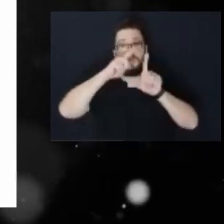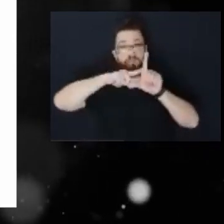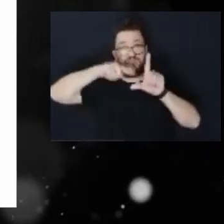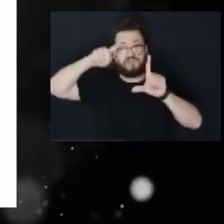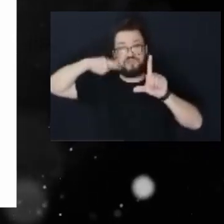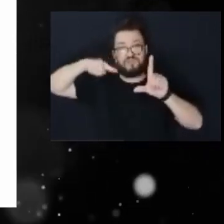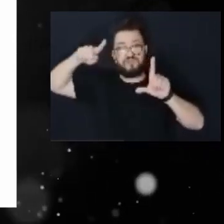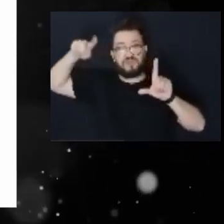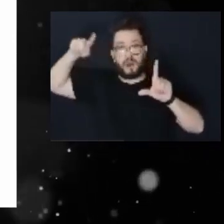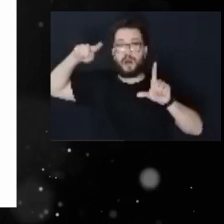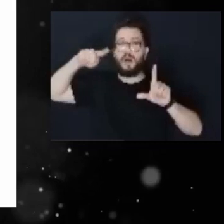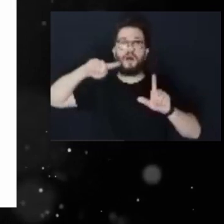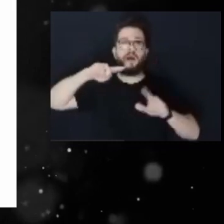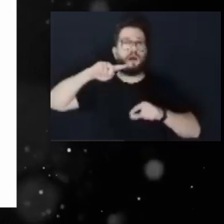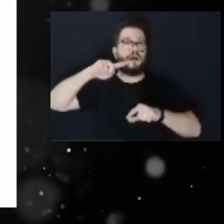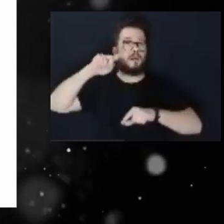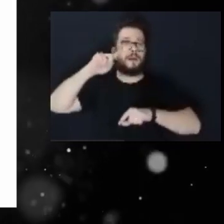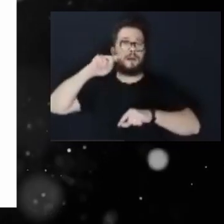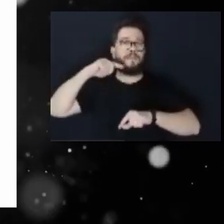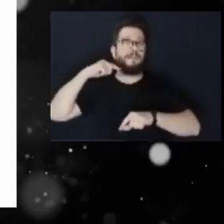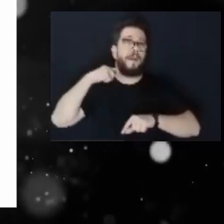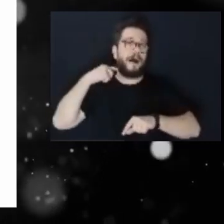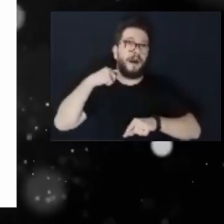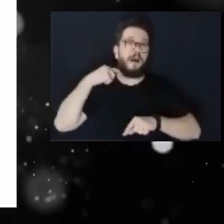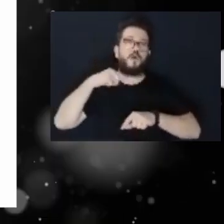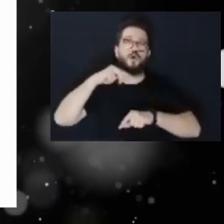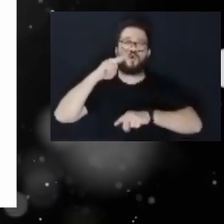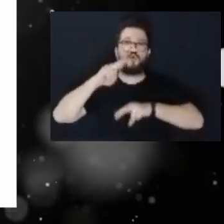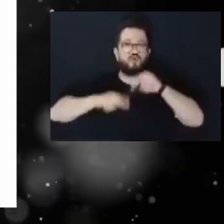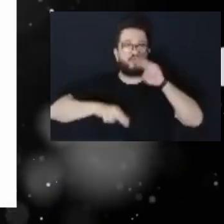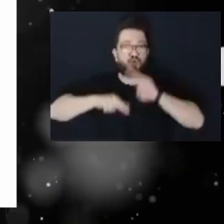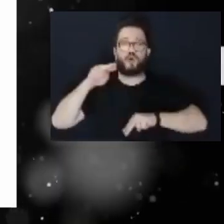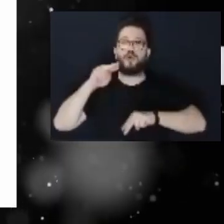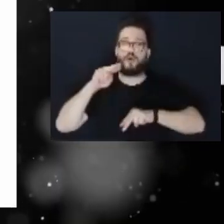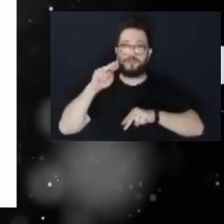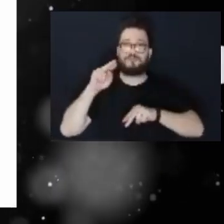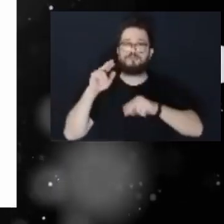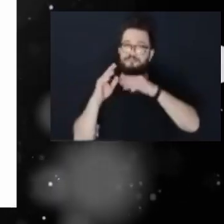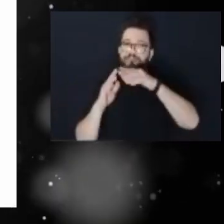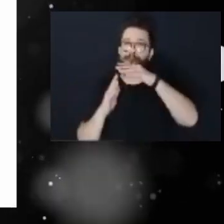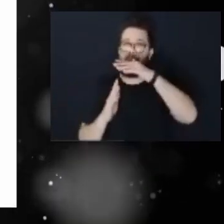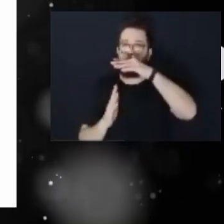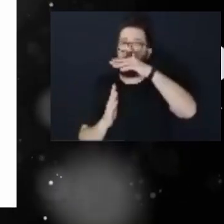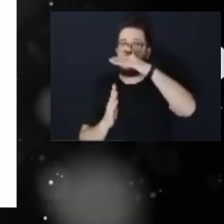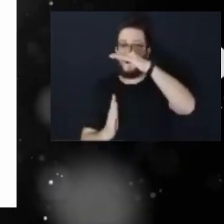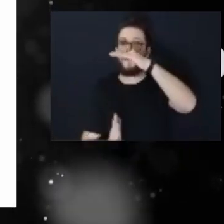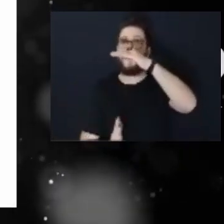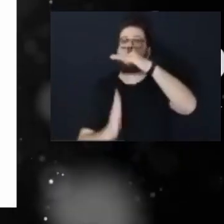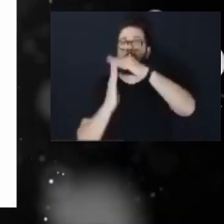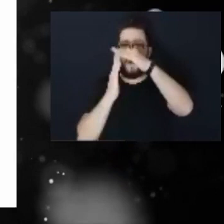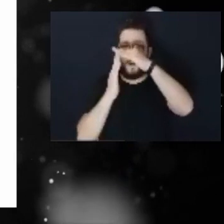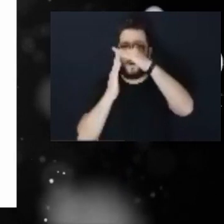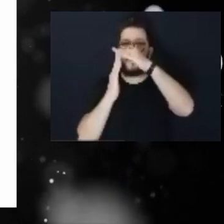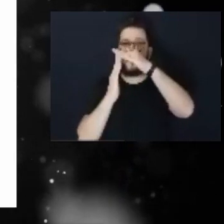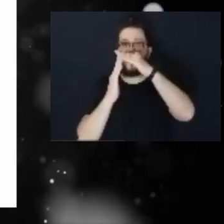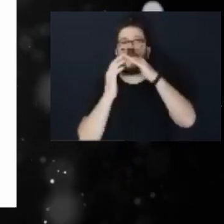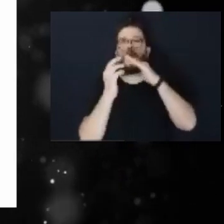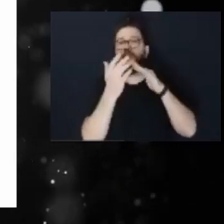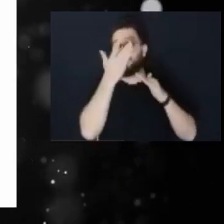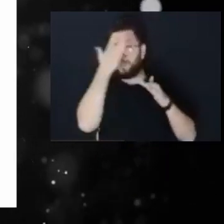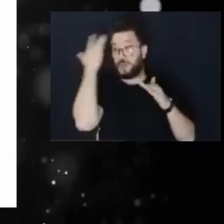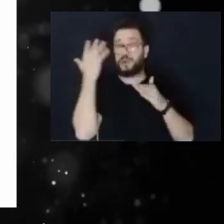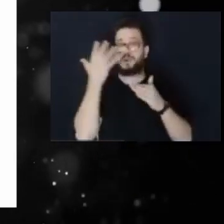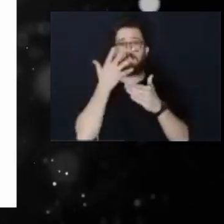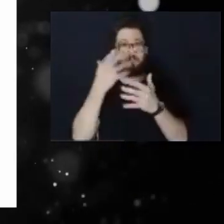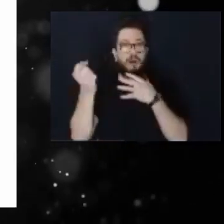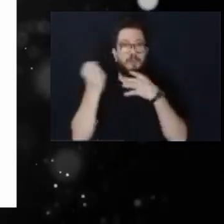e junho, e um patamar de alta de casos e internações até agosto. Então, nós podemos